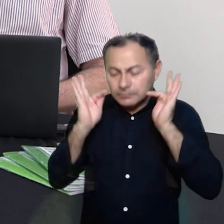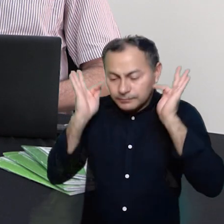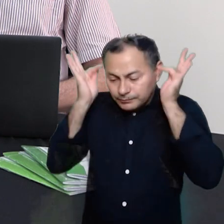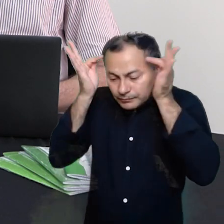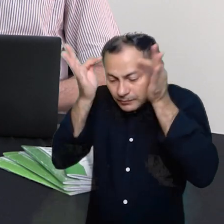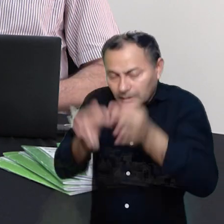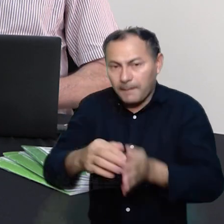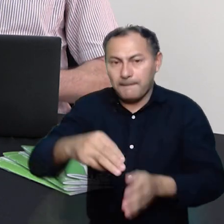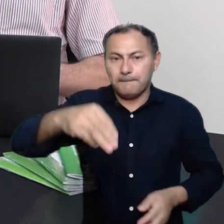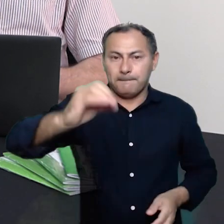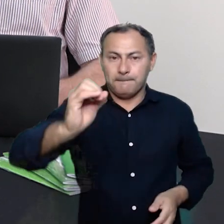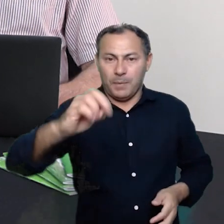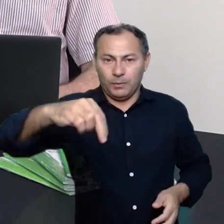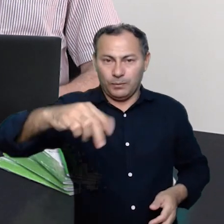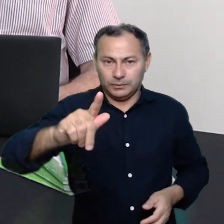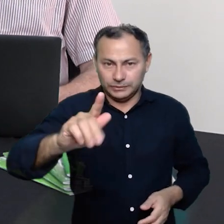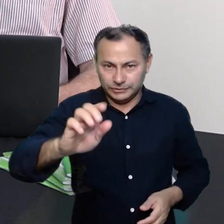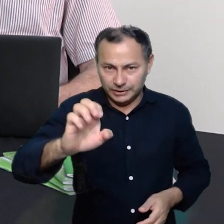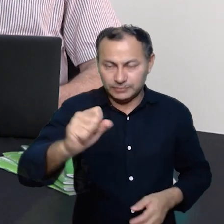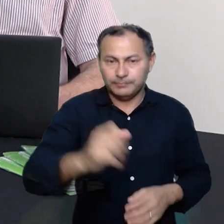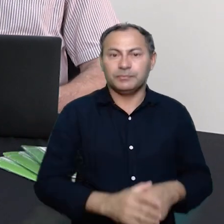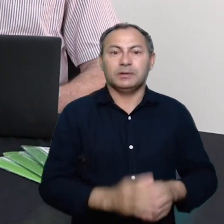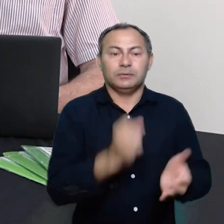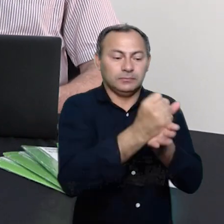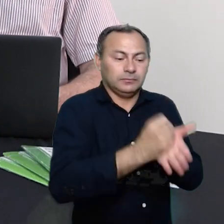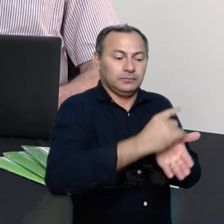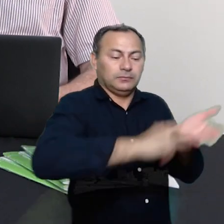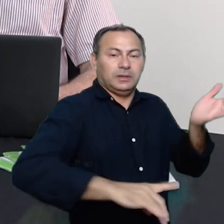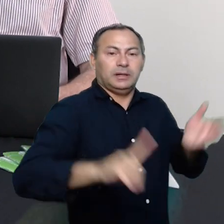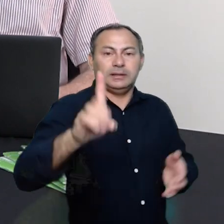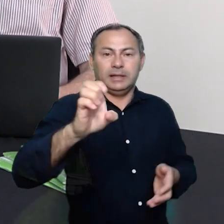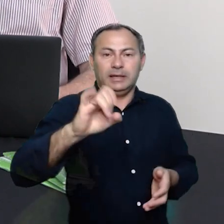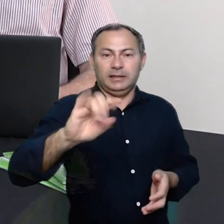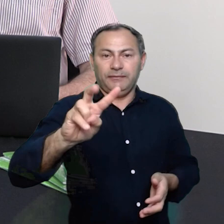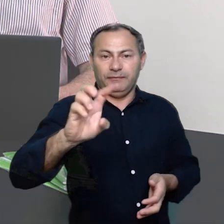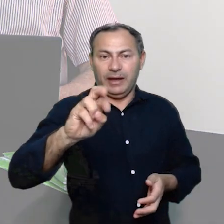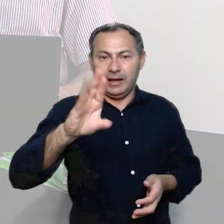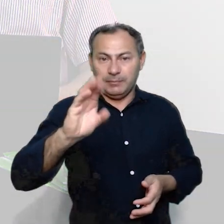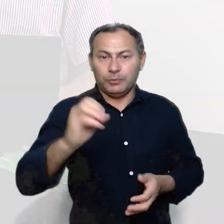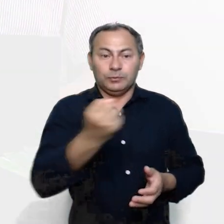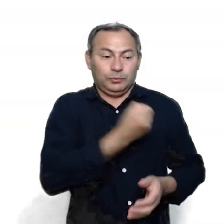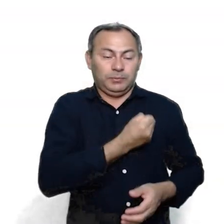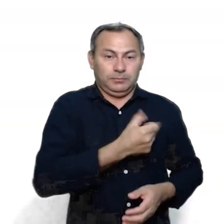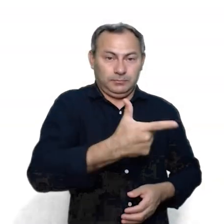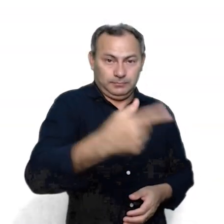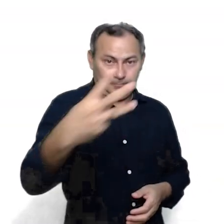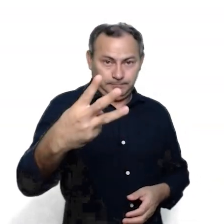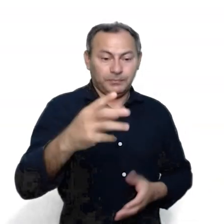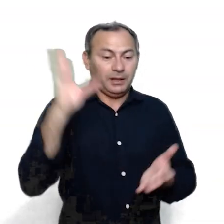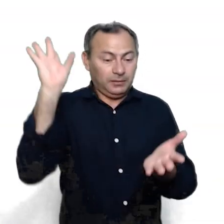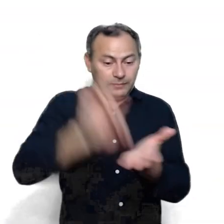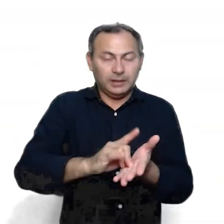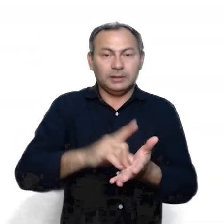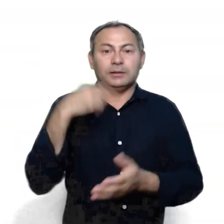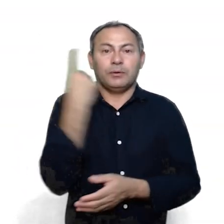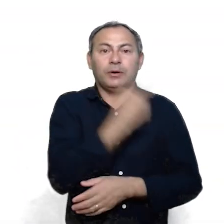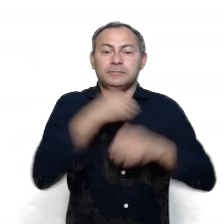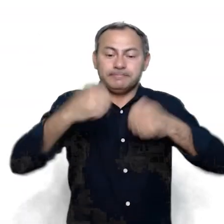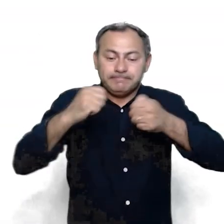A Dei Verbum, no número 23, afirma que nós devemos